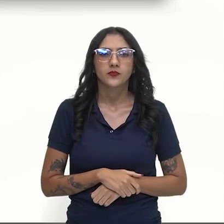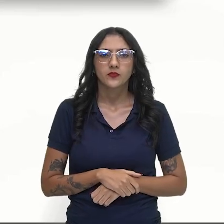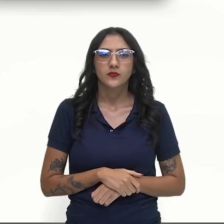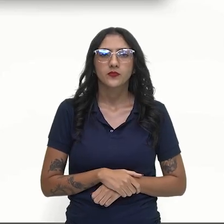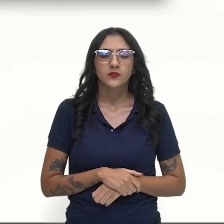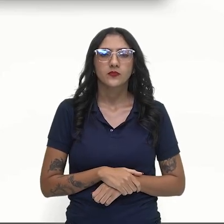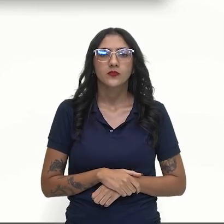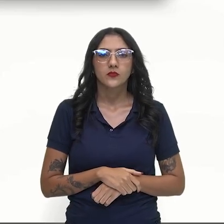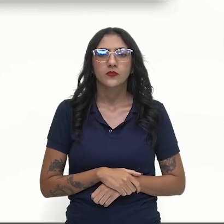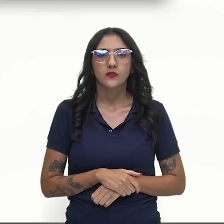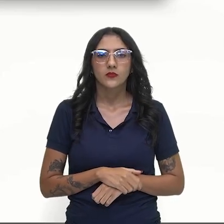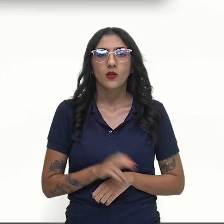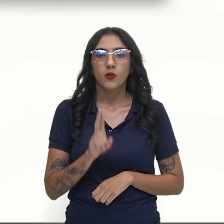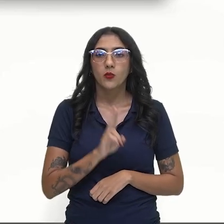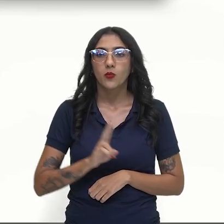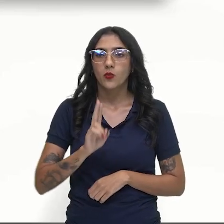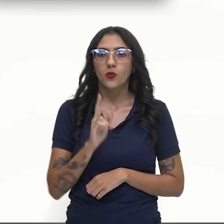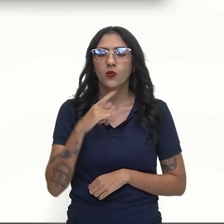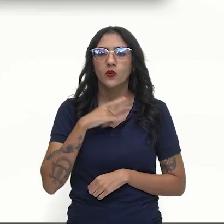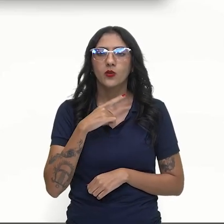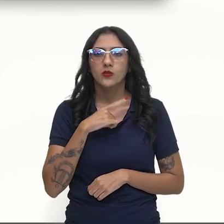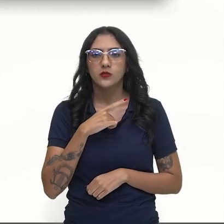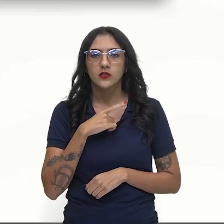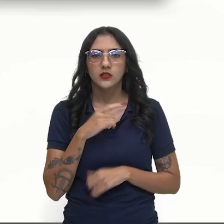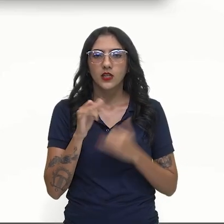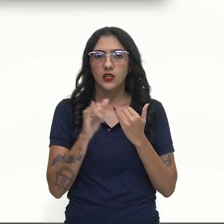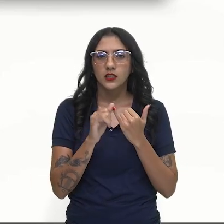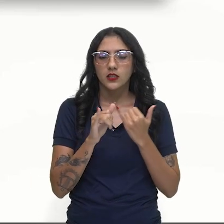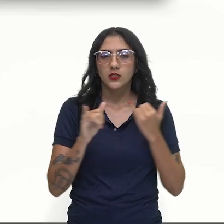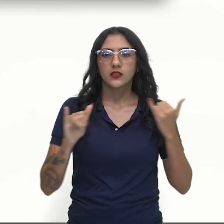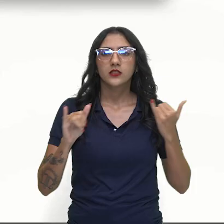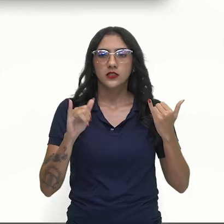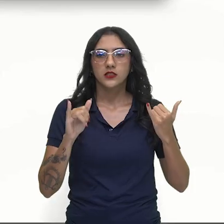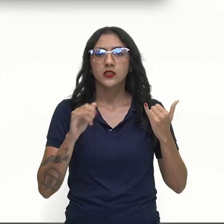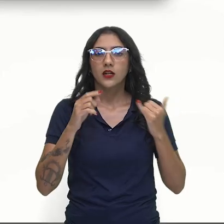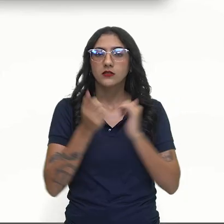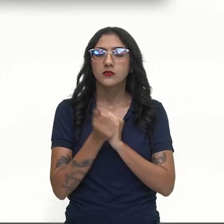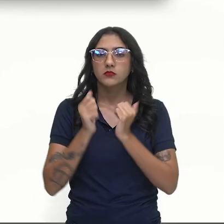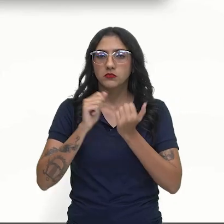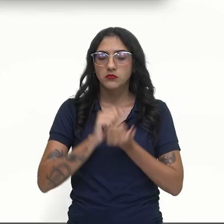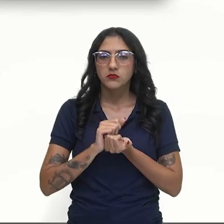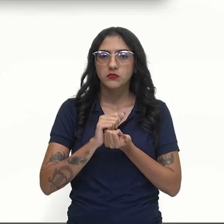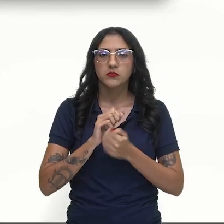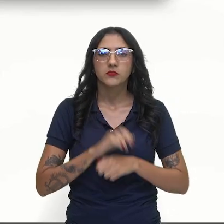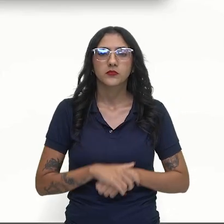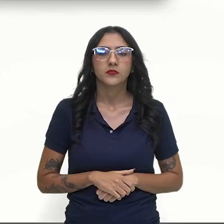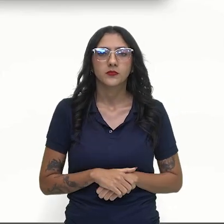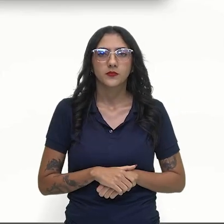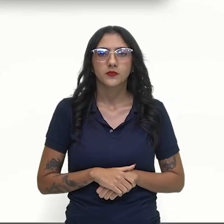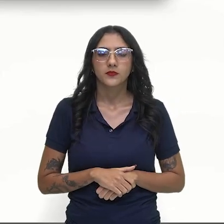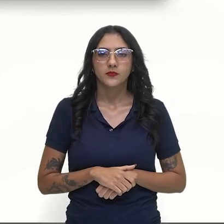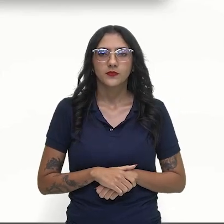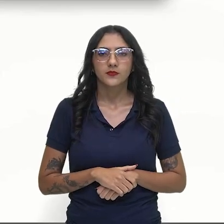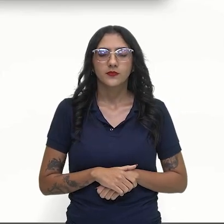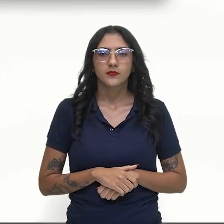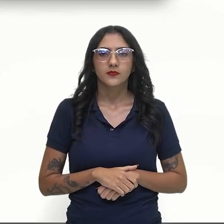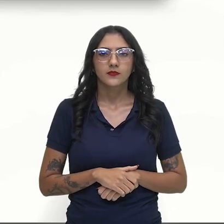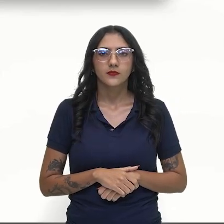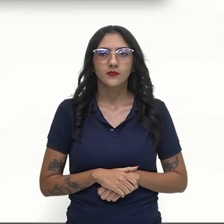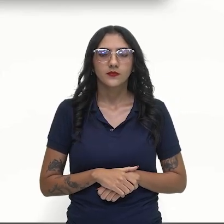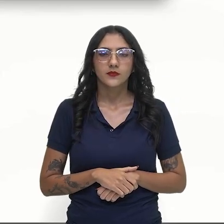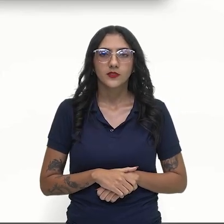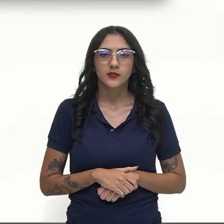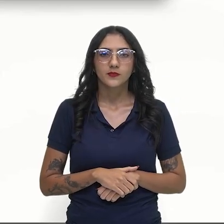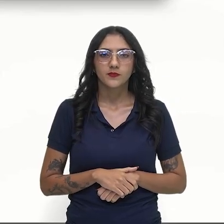desses dispositivos baseiam-se na transformação de energia. Vejam aqui que eu